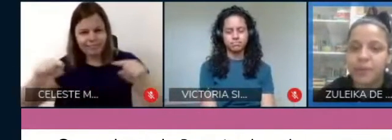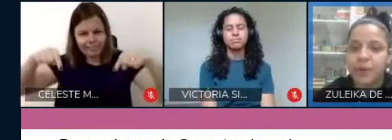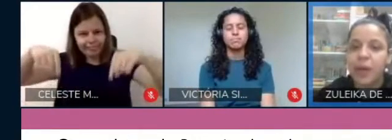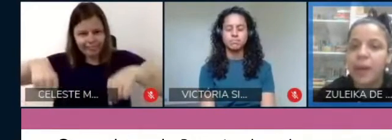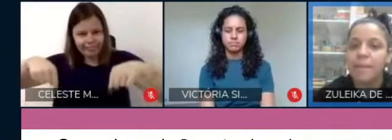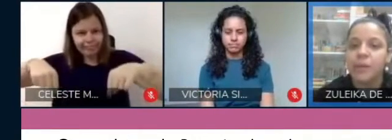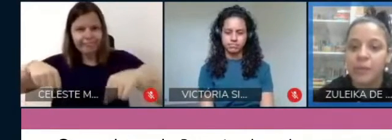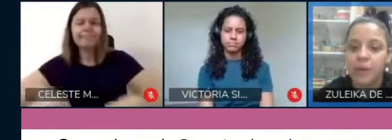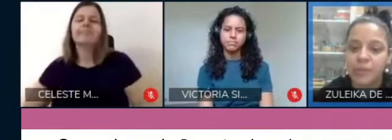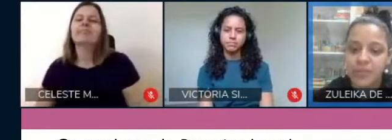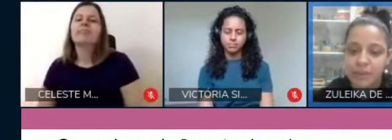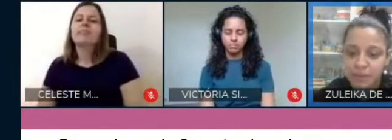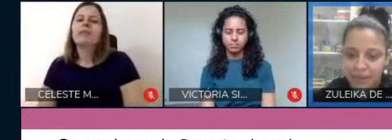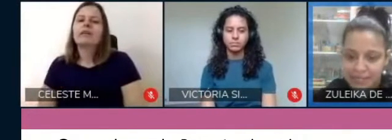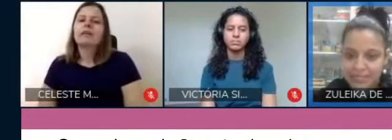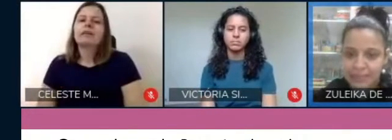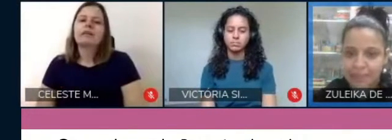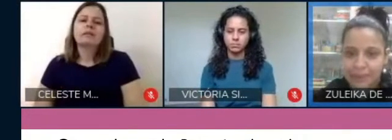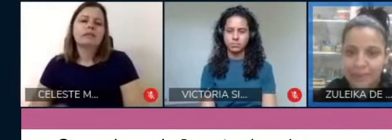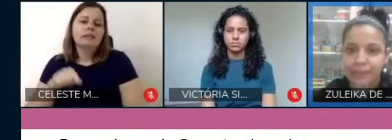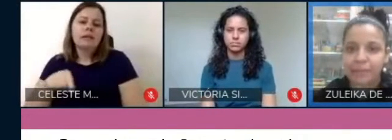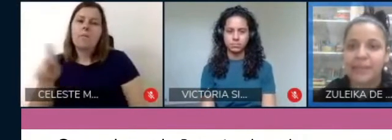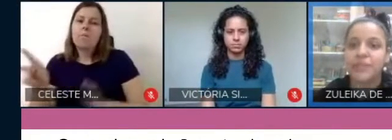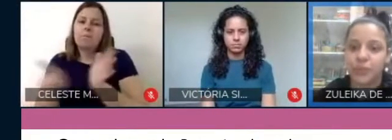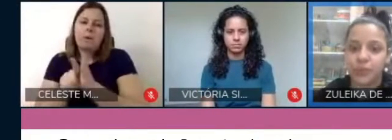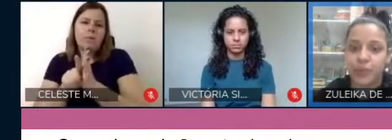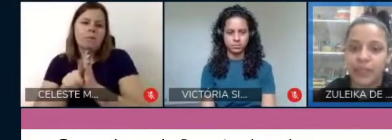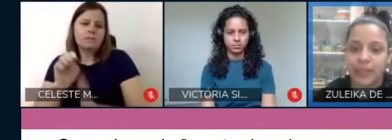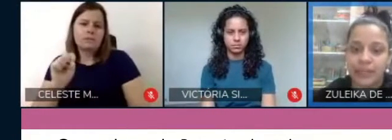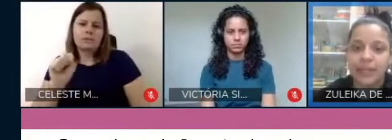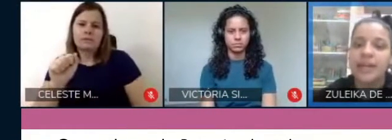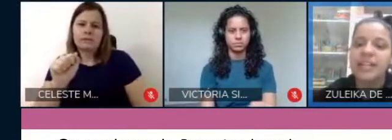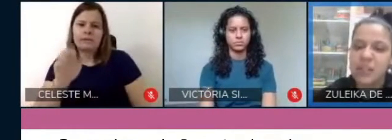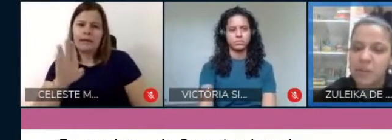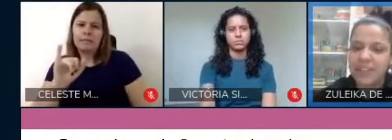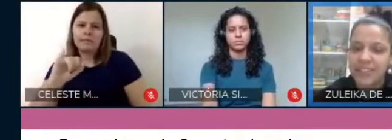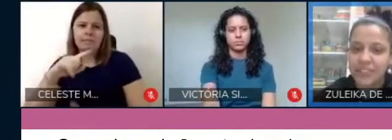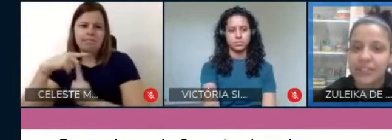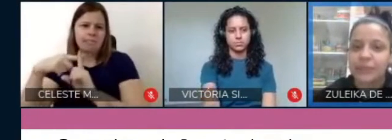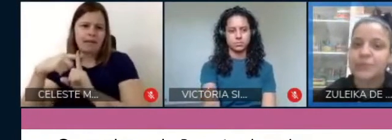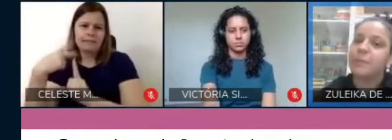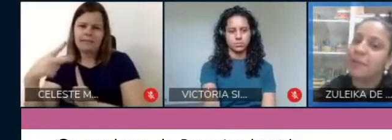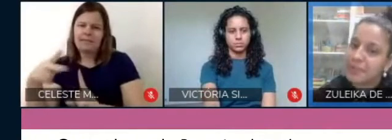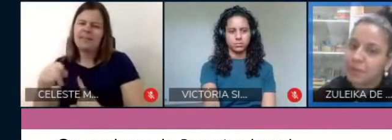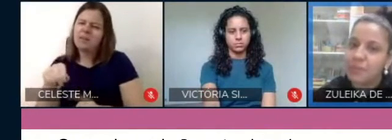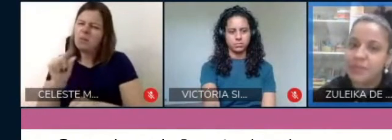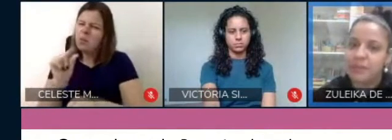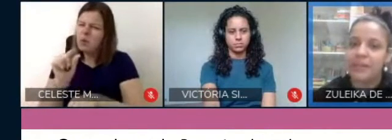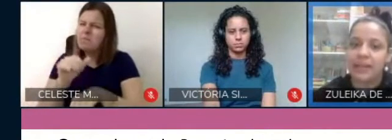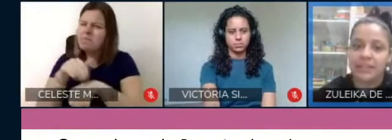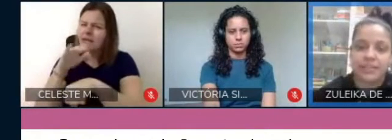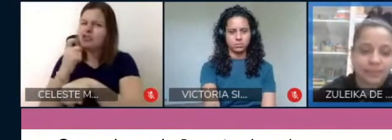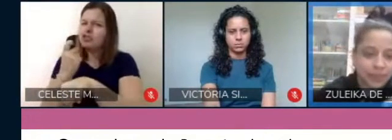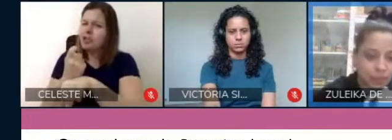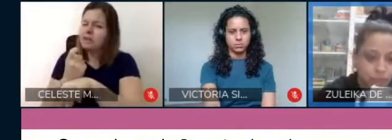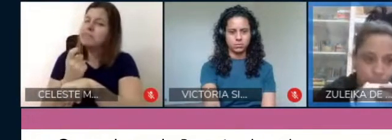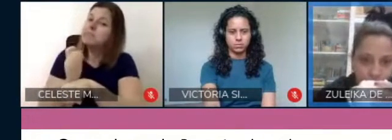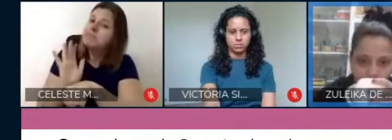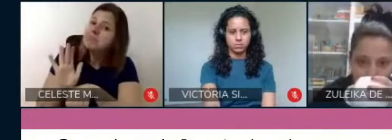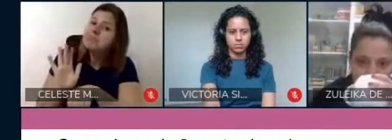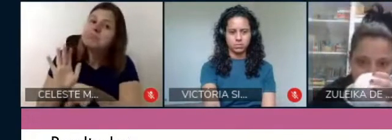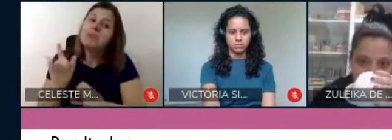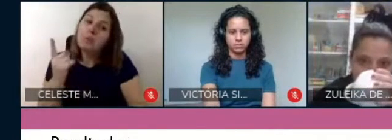pelo próprio Sabe Mais, tá bem? Pela estrutura dele. São mais chatinhos, mas são